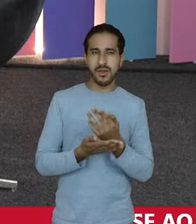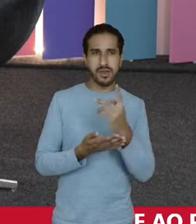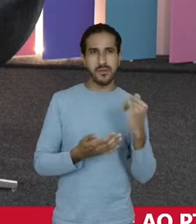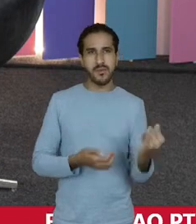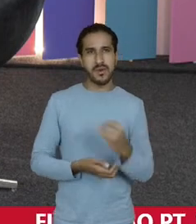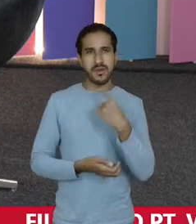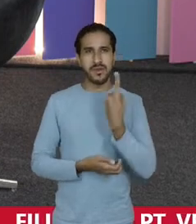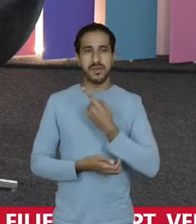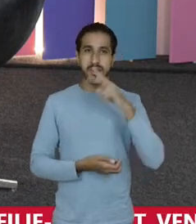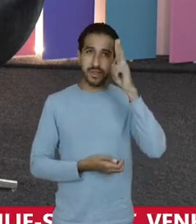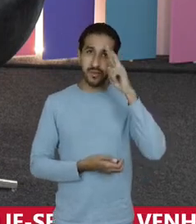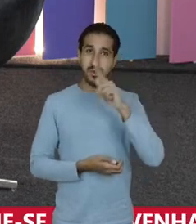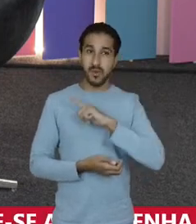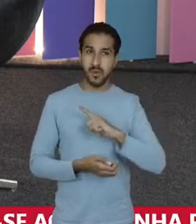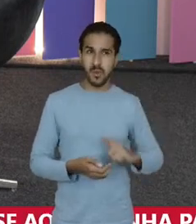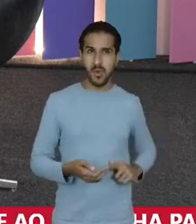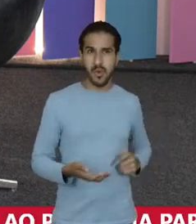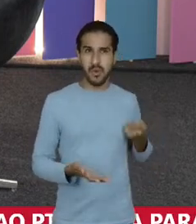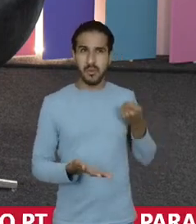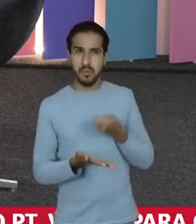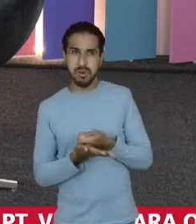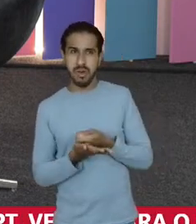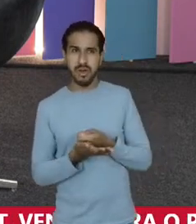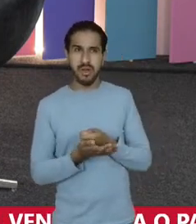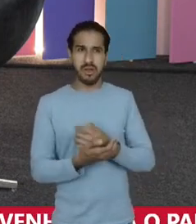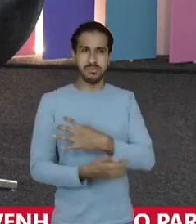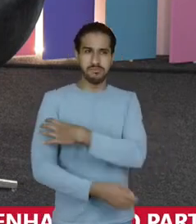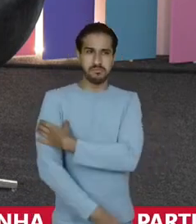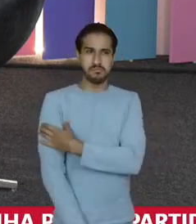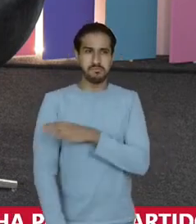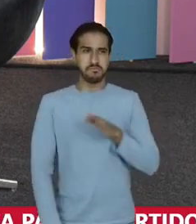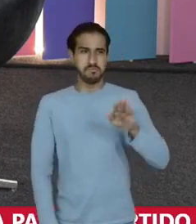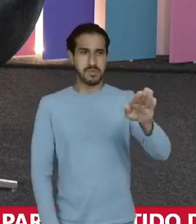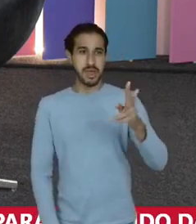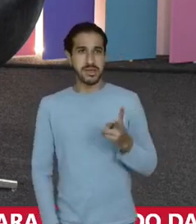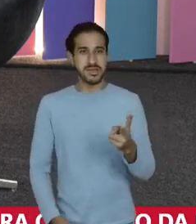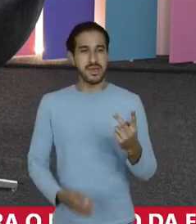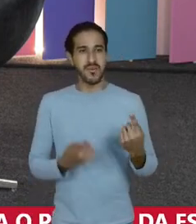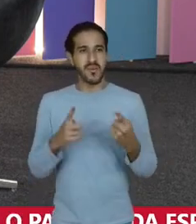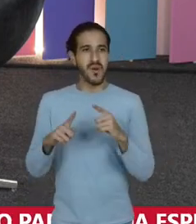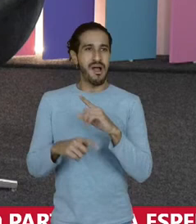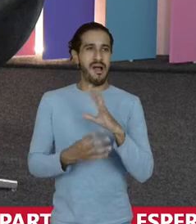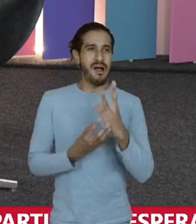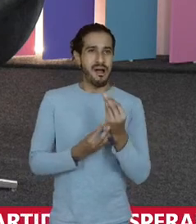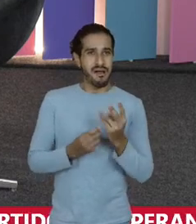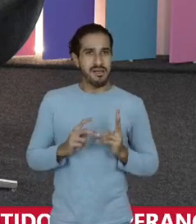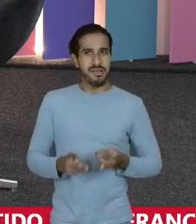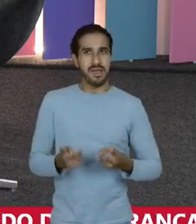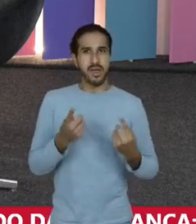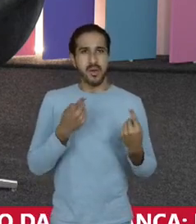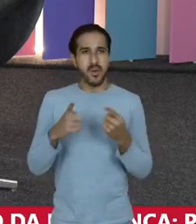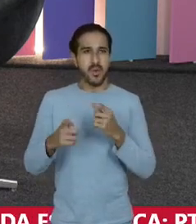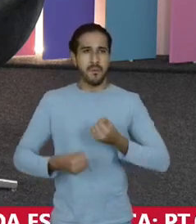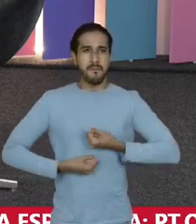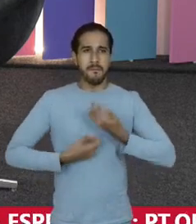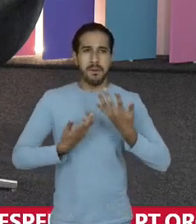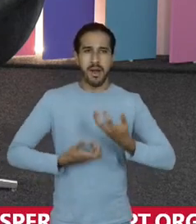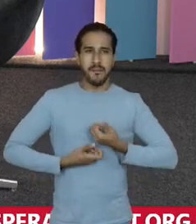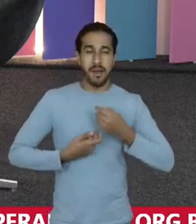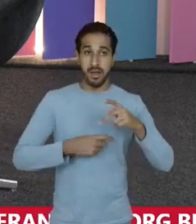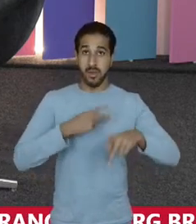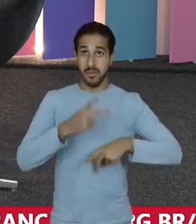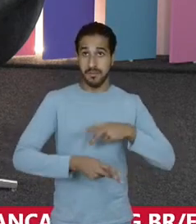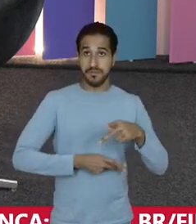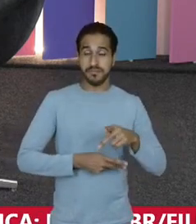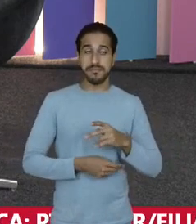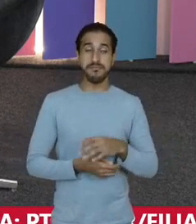muito importante a gente lembrar, governos autoritários, fascistas, eles sempre impedem a arte, eles sempre impedem as manifestações